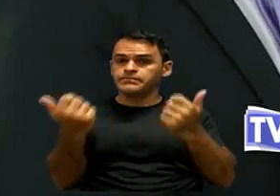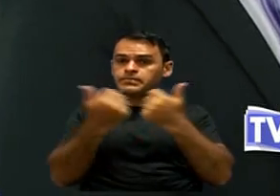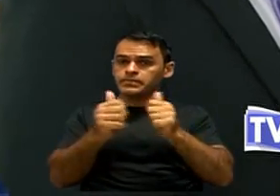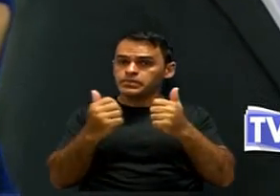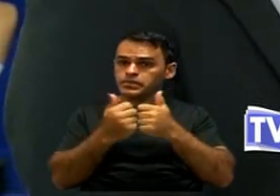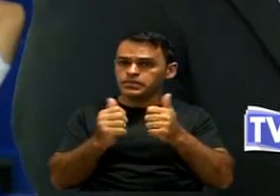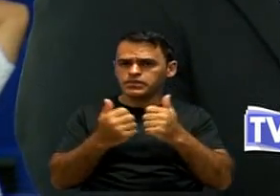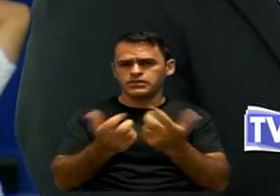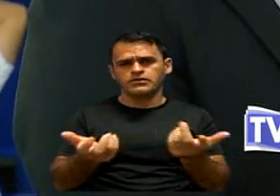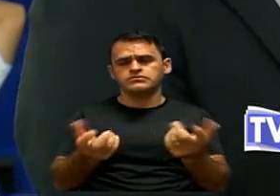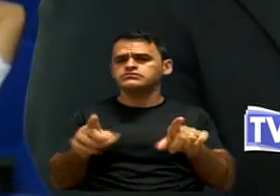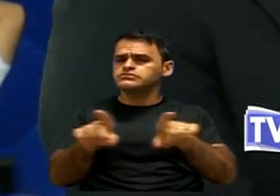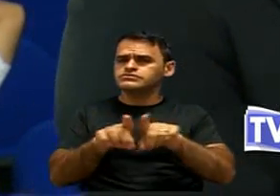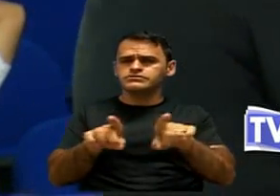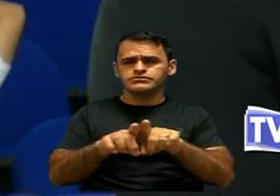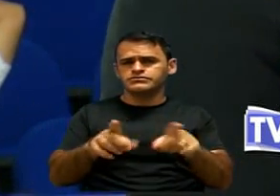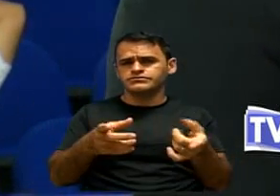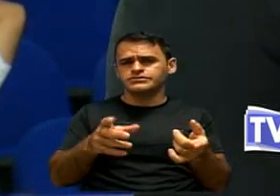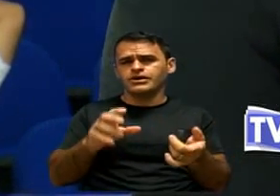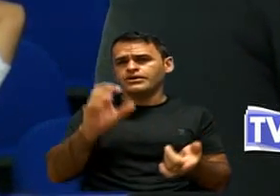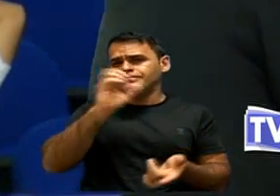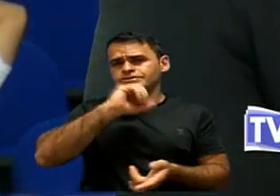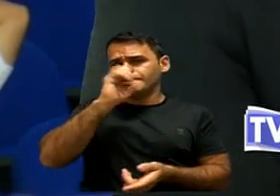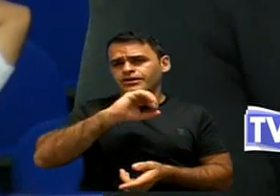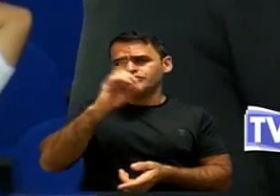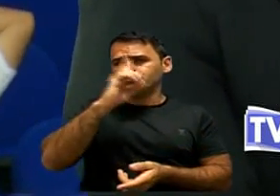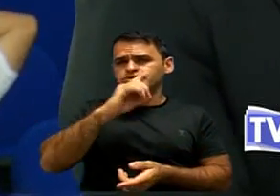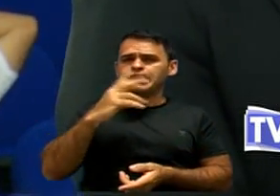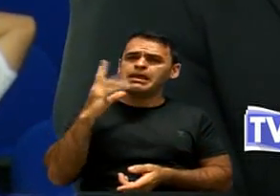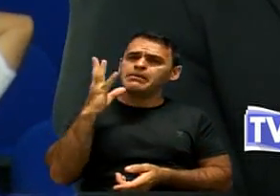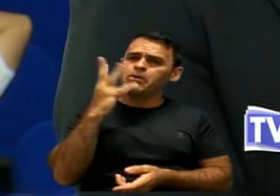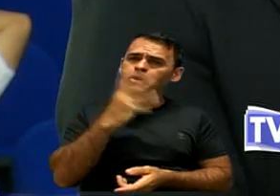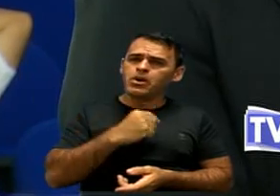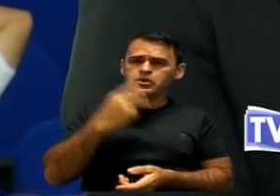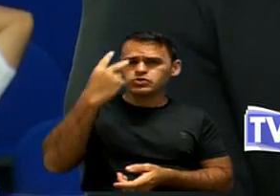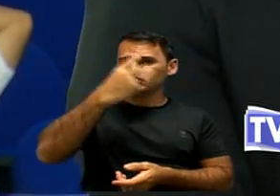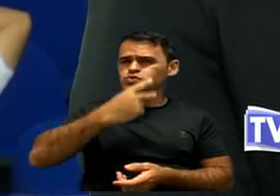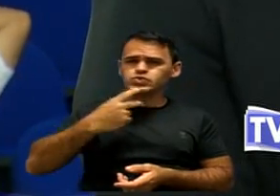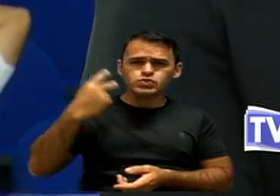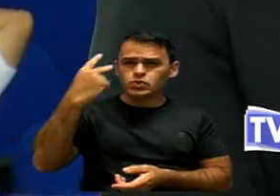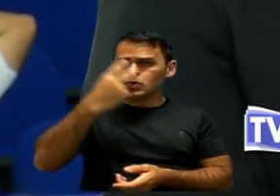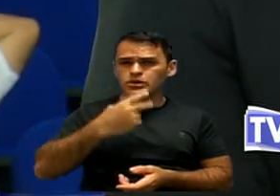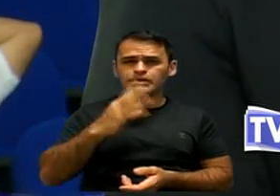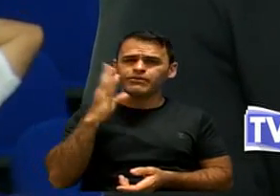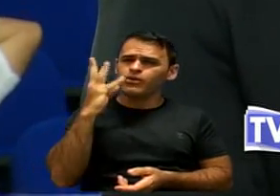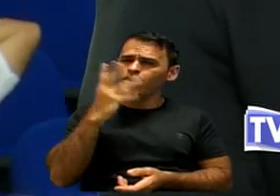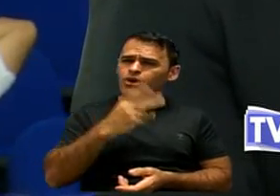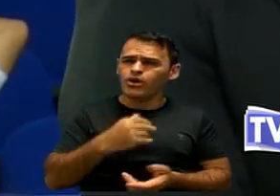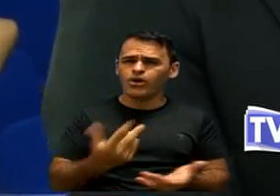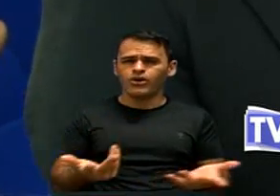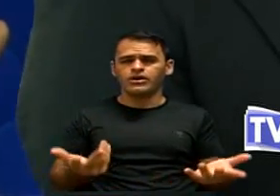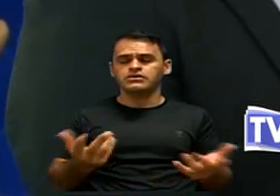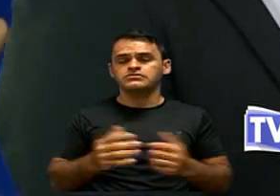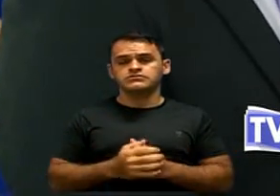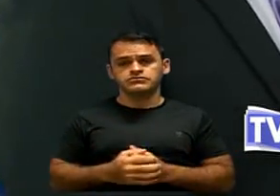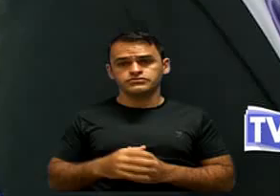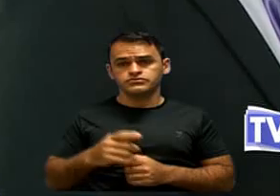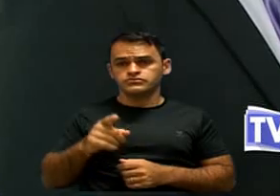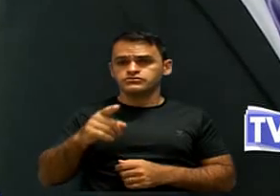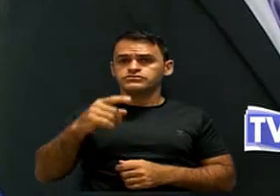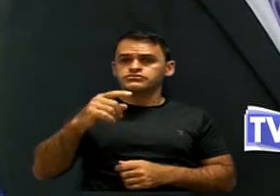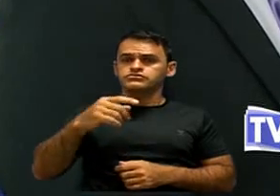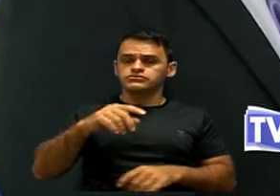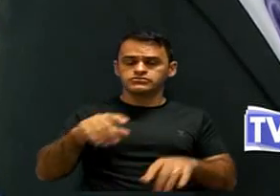Jacutinga. E final de semana é terrível, Martinez. É de 2 em 2 horas. Então eu quero aqui, o João Donizete já pediu a palavra, o meu primo